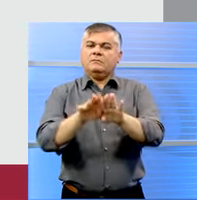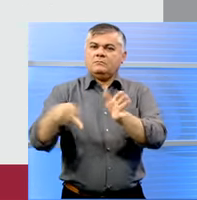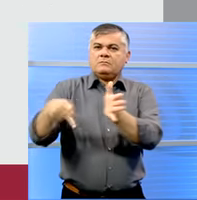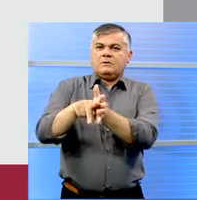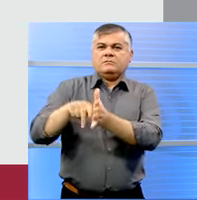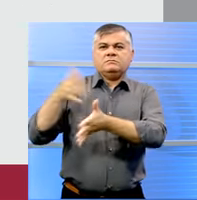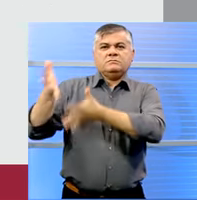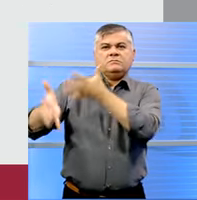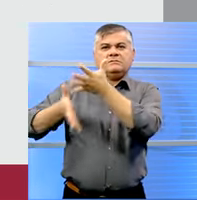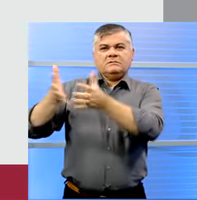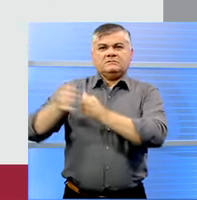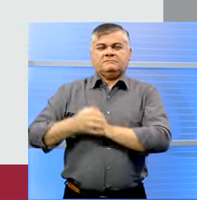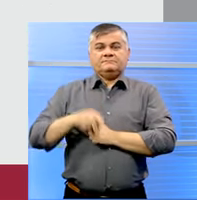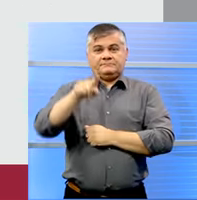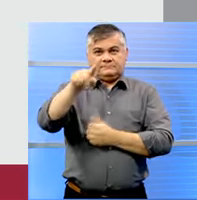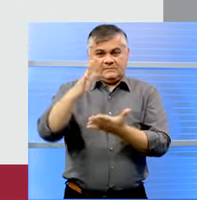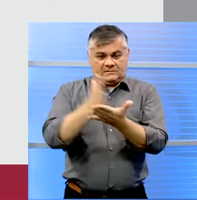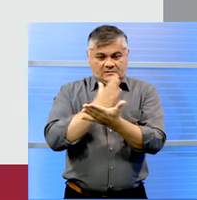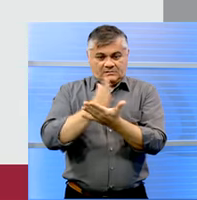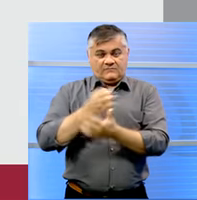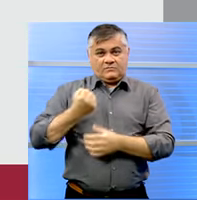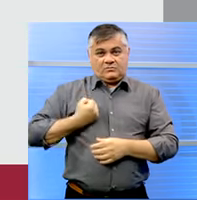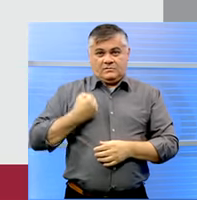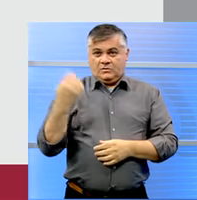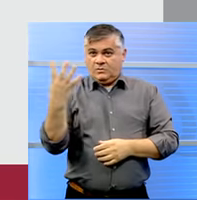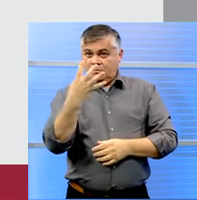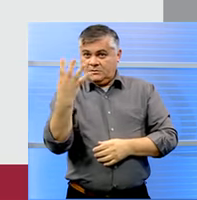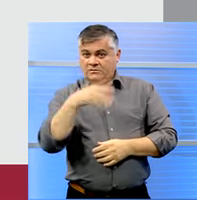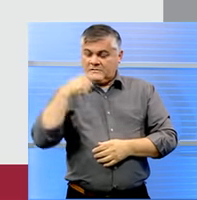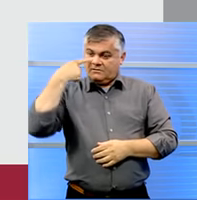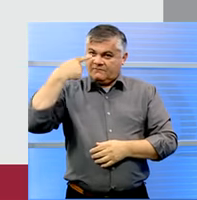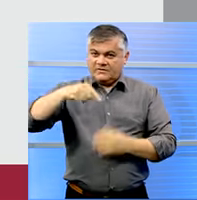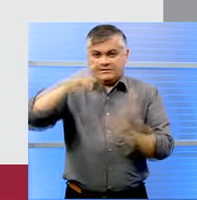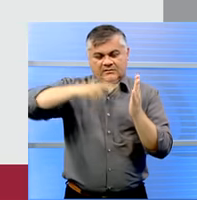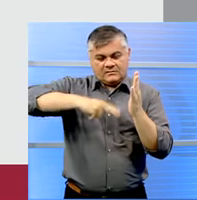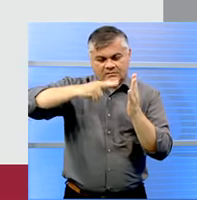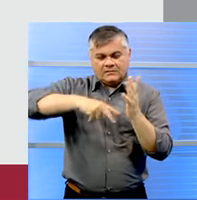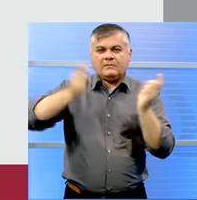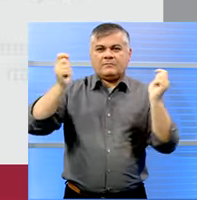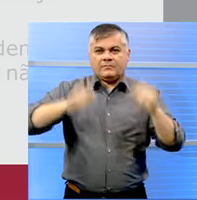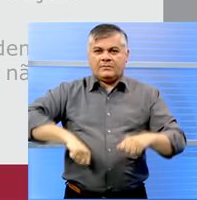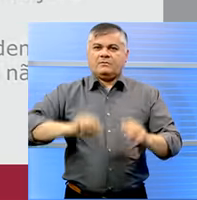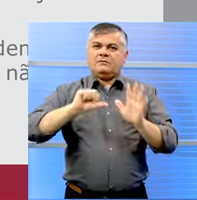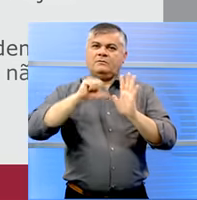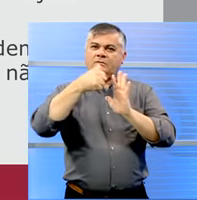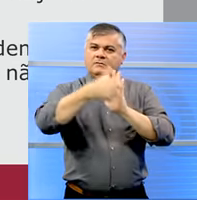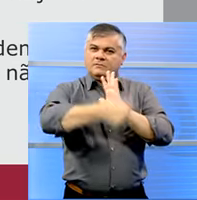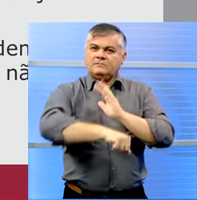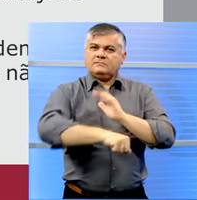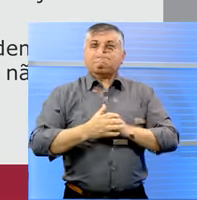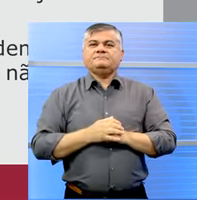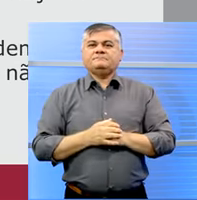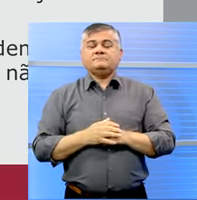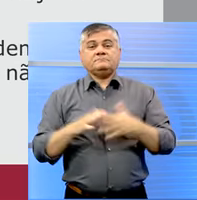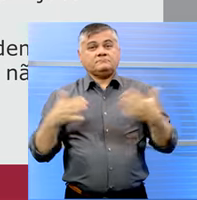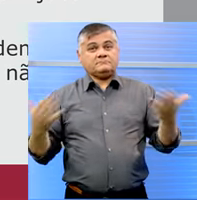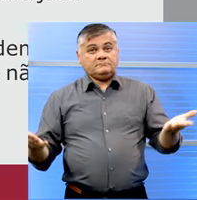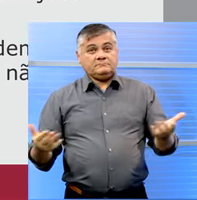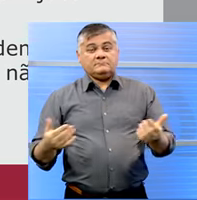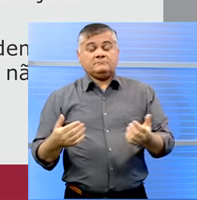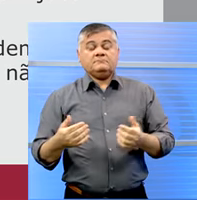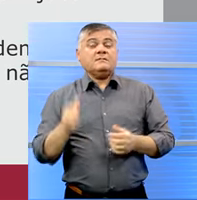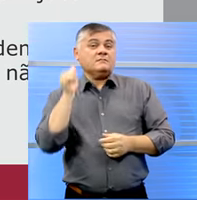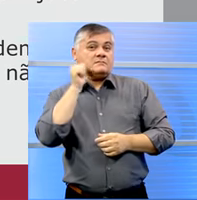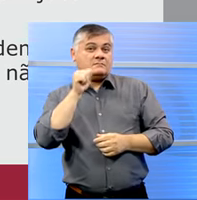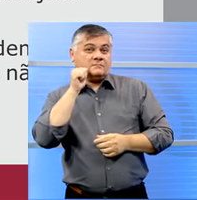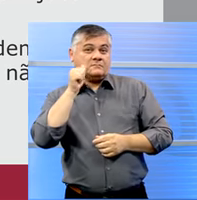sinais. Na página 44 do seu manual, você pode encontrar as configurações de mão e observar lá. Para Brito,